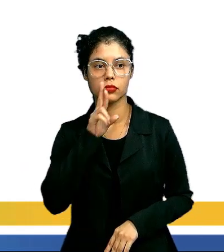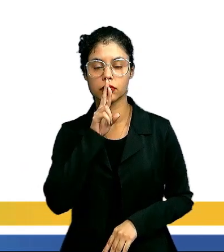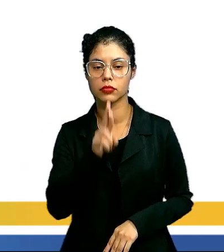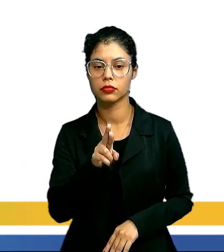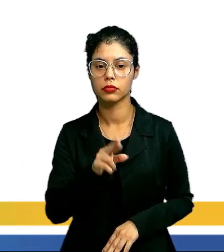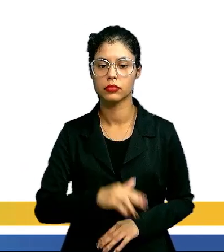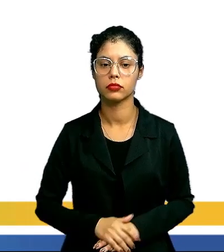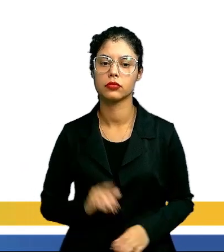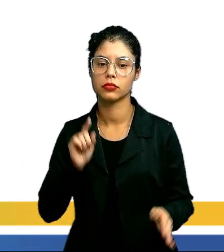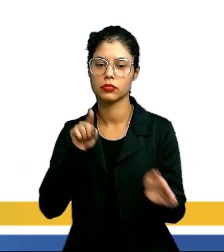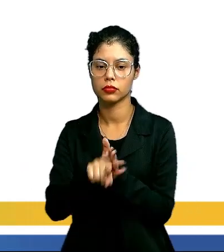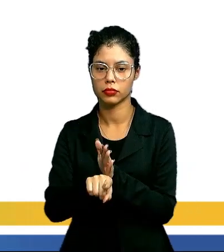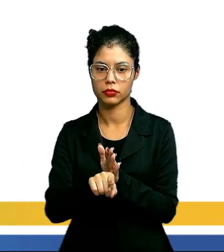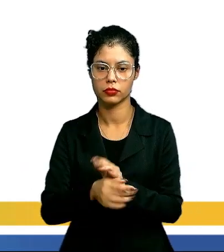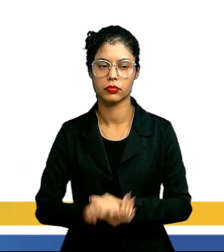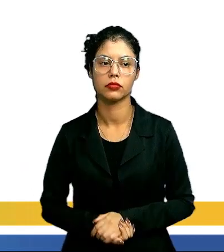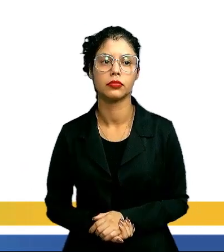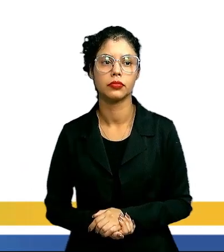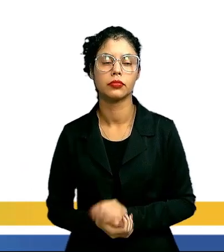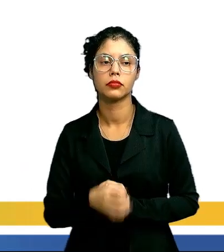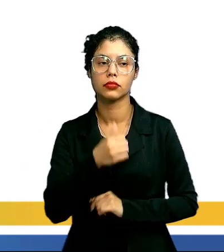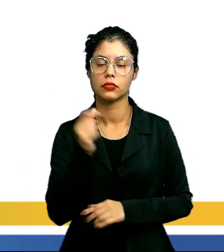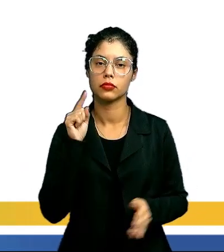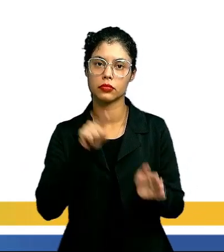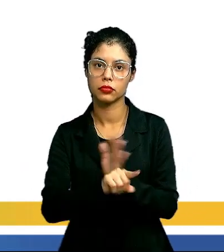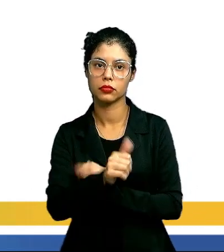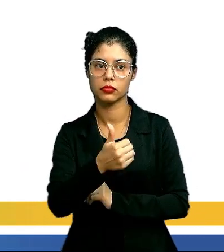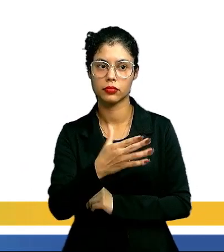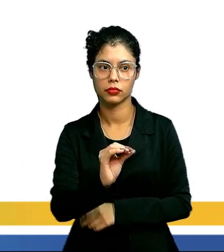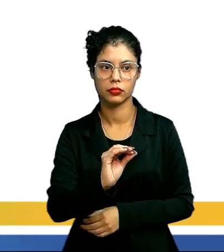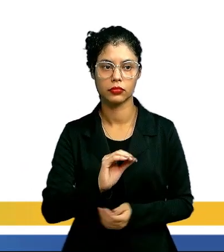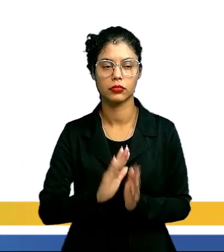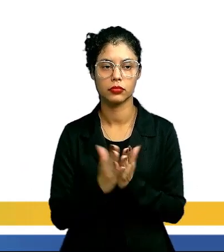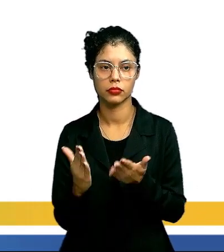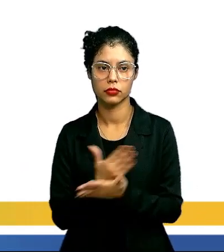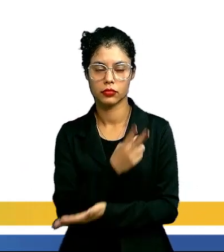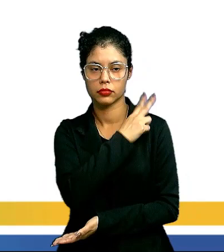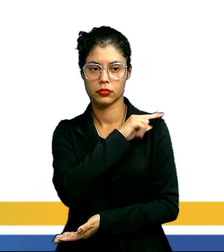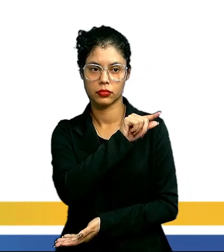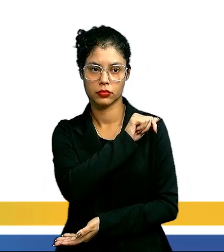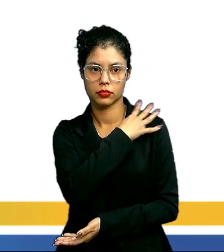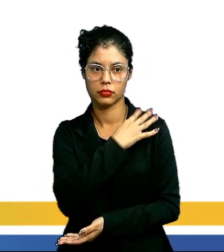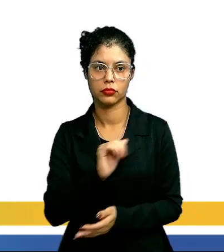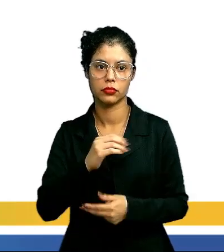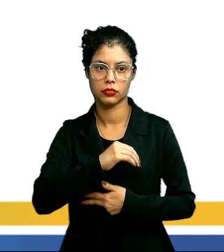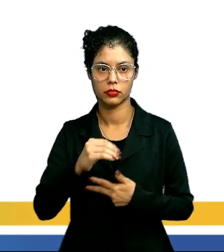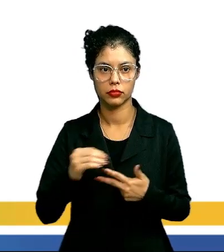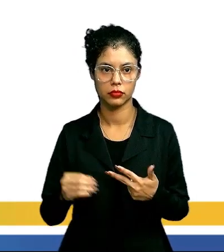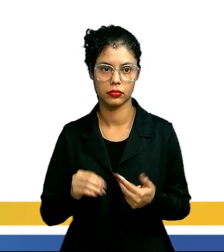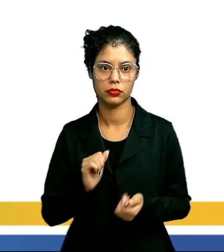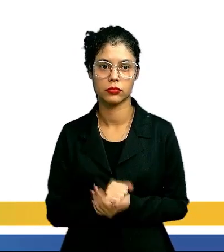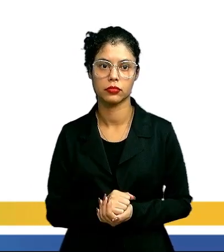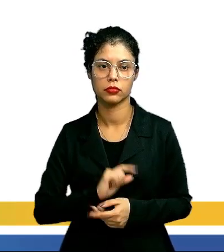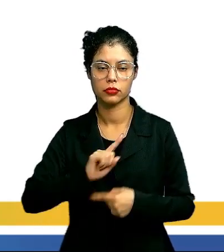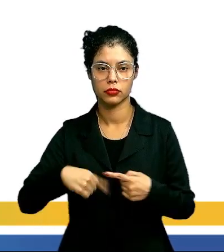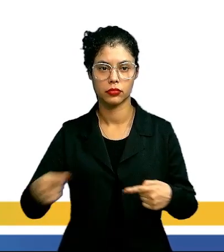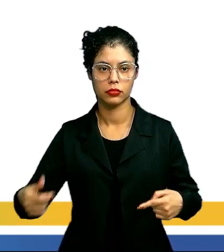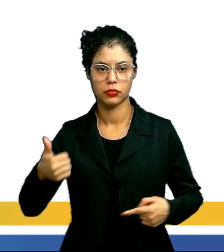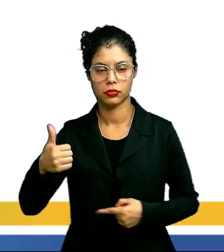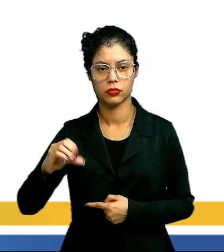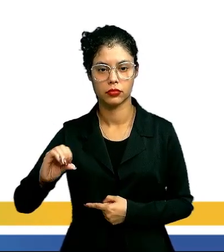questão 10 livro do segundo ano também da prova do Enem página 106